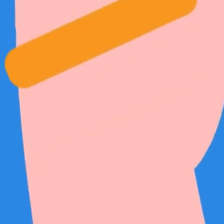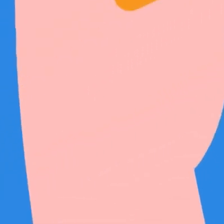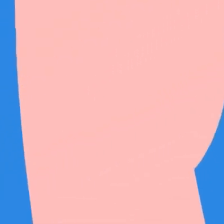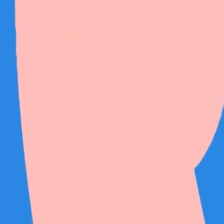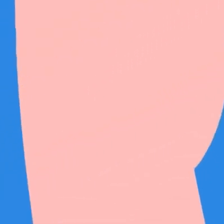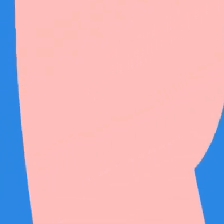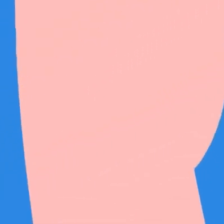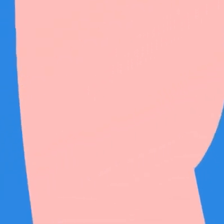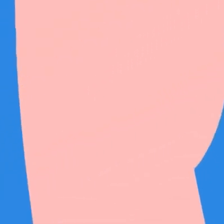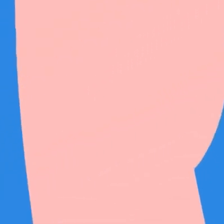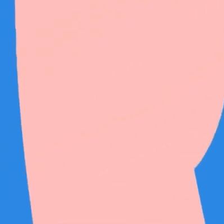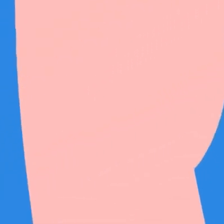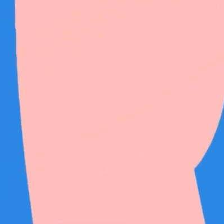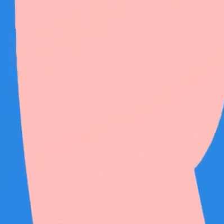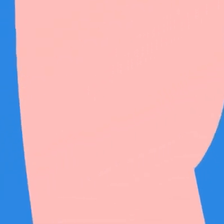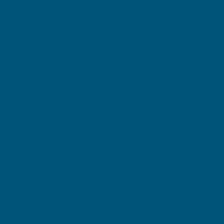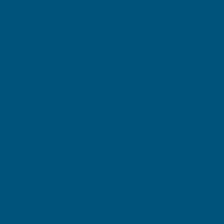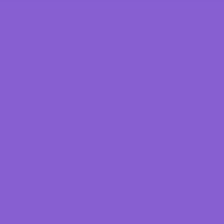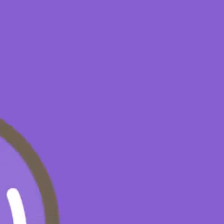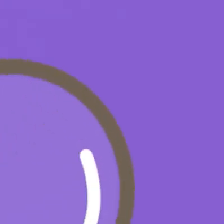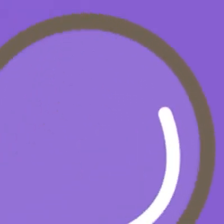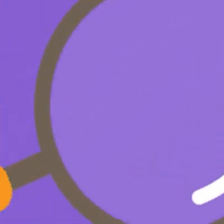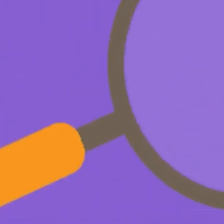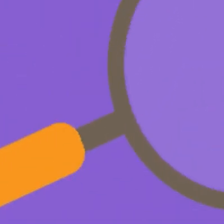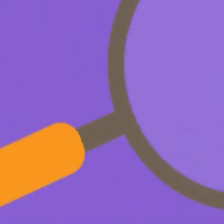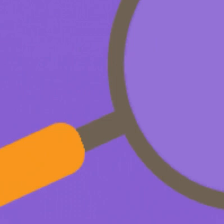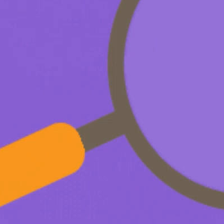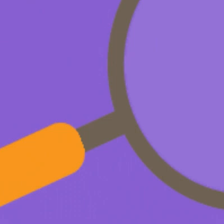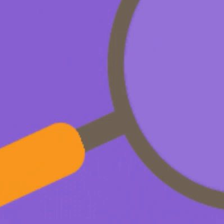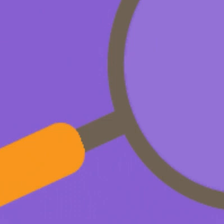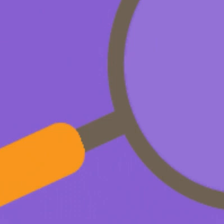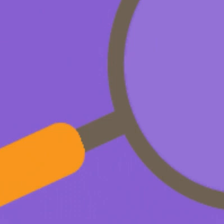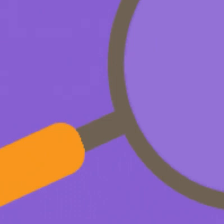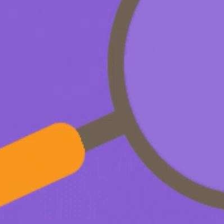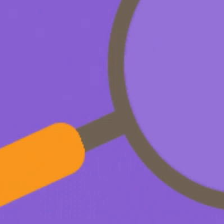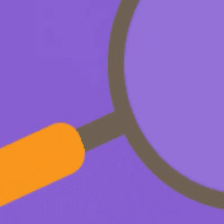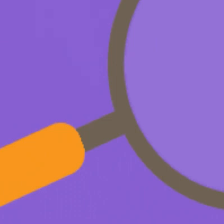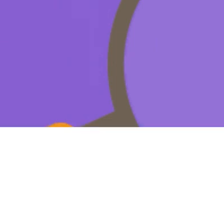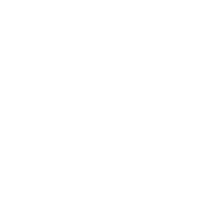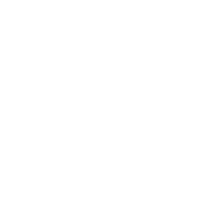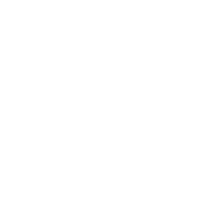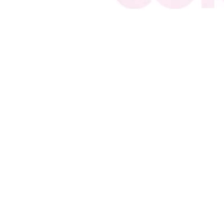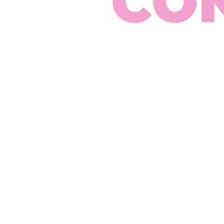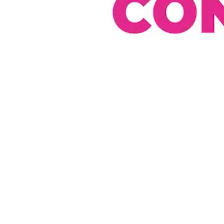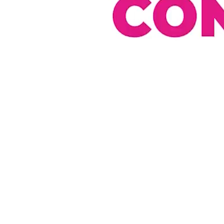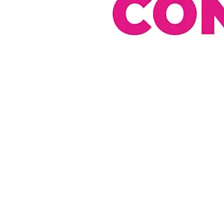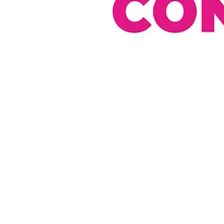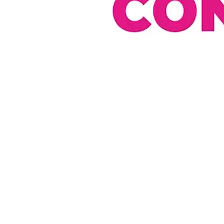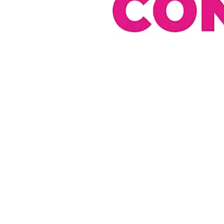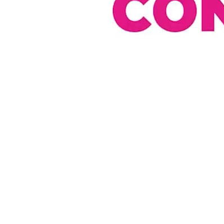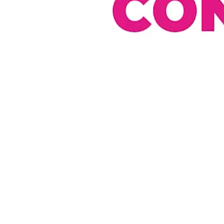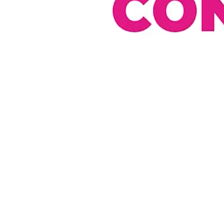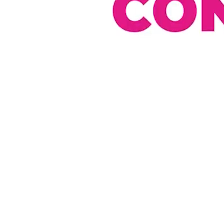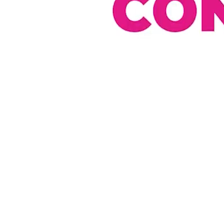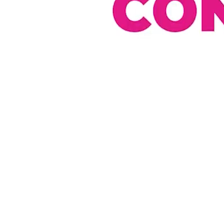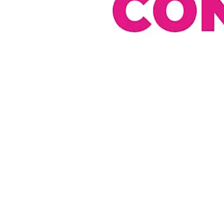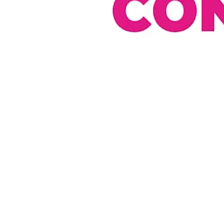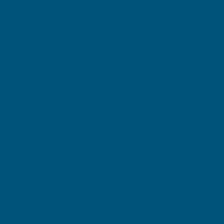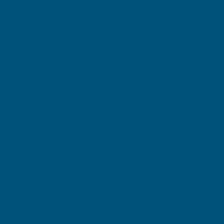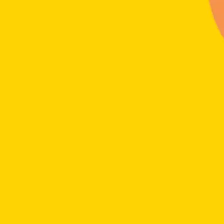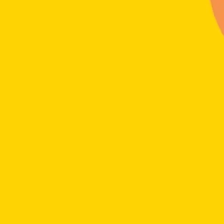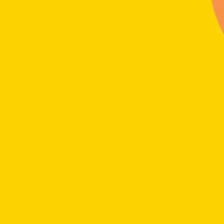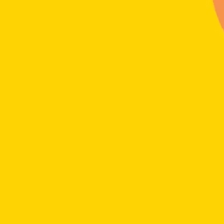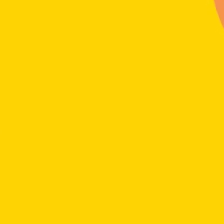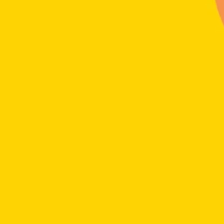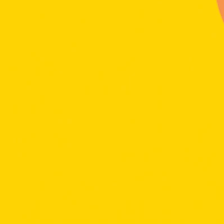quando a criança sai em fotografias com flash. Identificou alguns dos sinais? Procure um pediatra de confiança